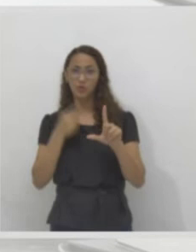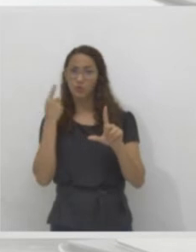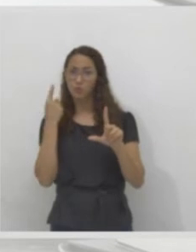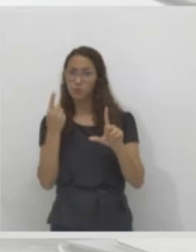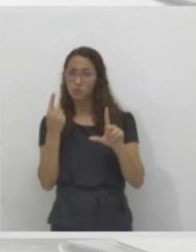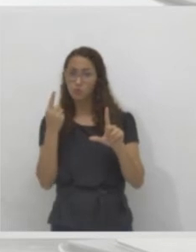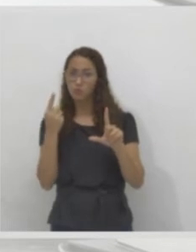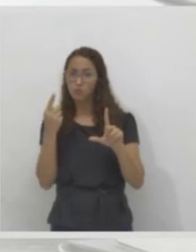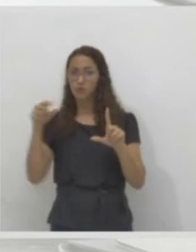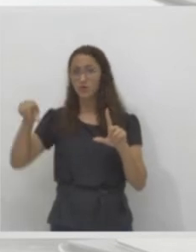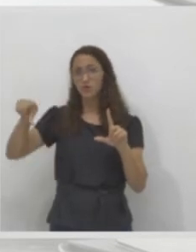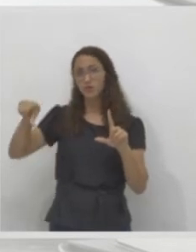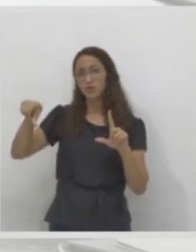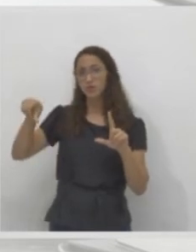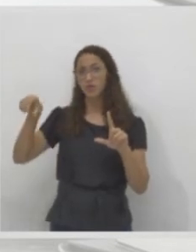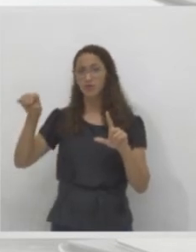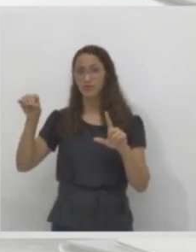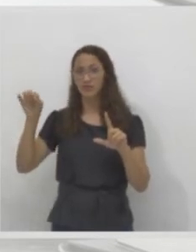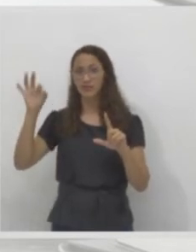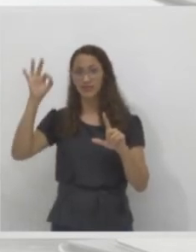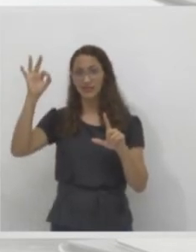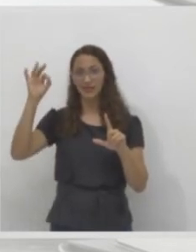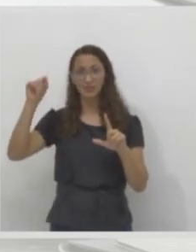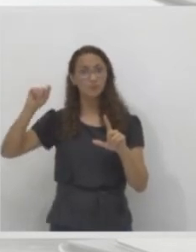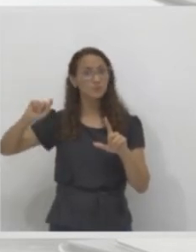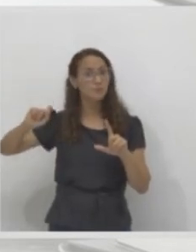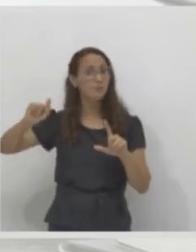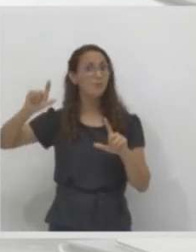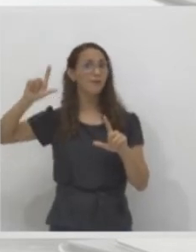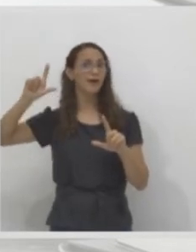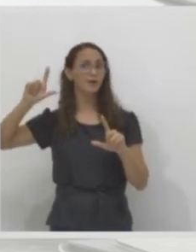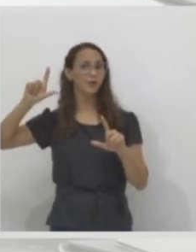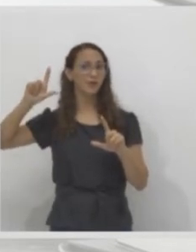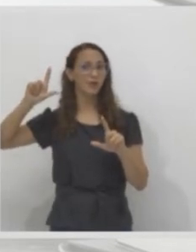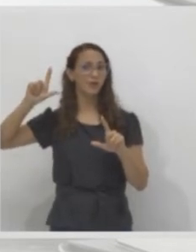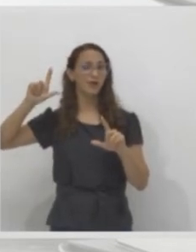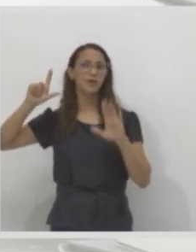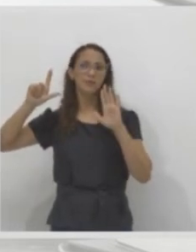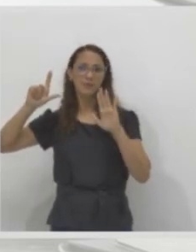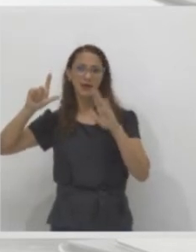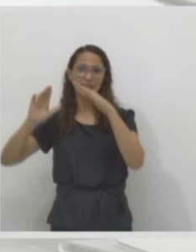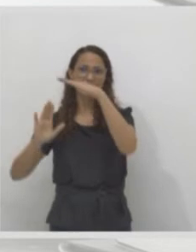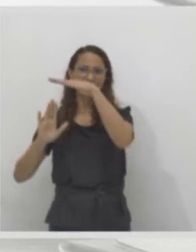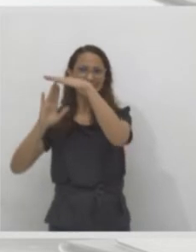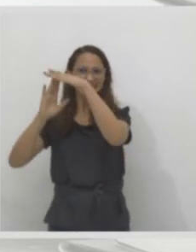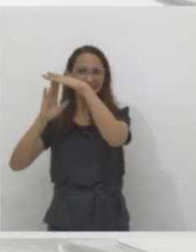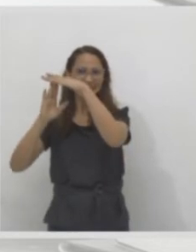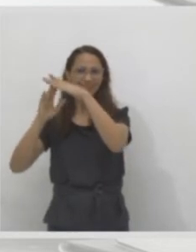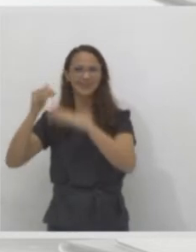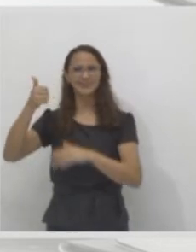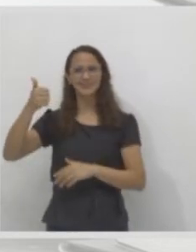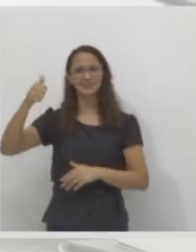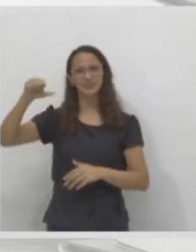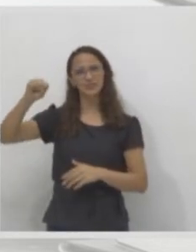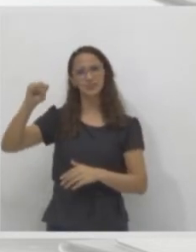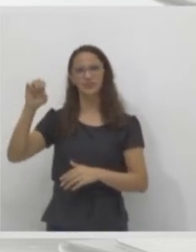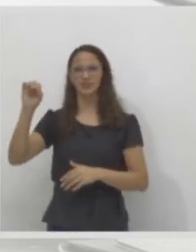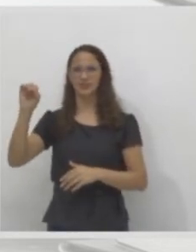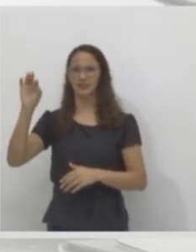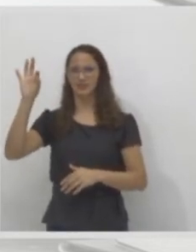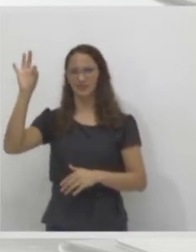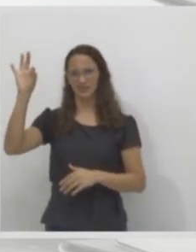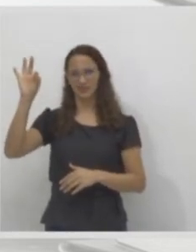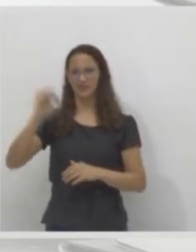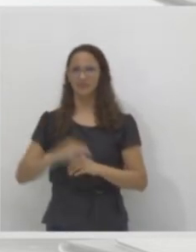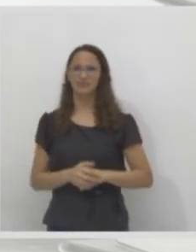que 90 graus e menor que 180. Então, olhem aqui para esse exemplo. Eu tenho